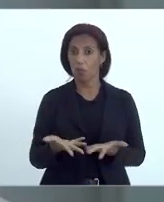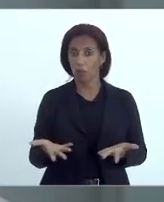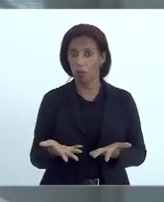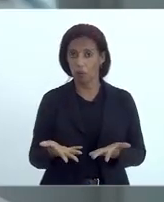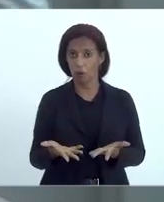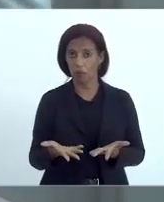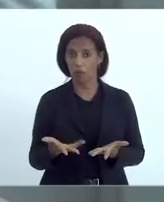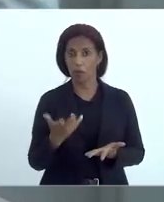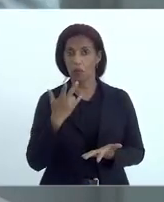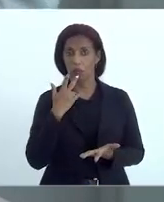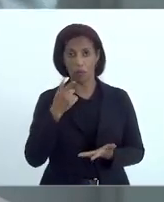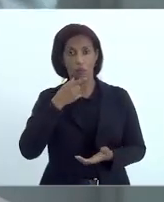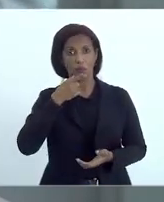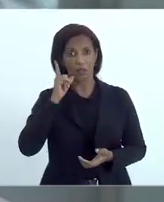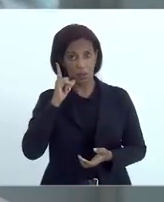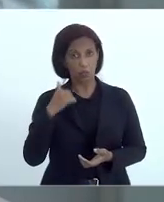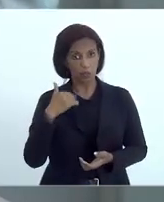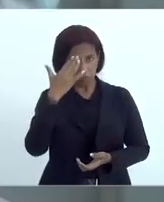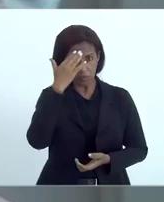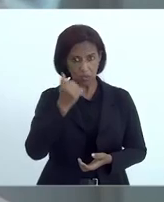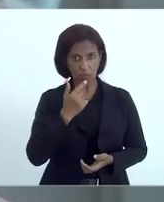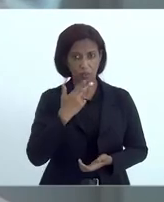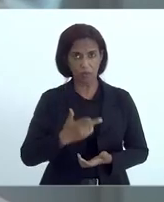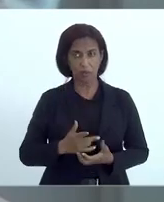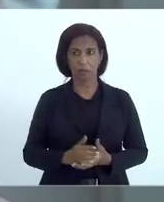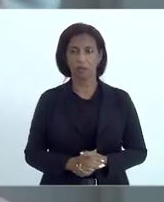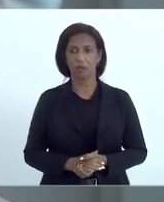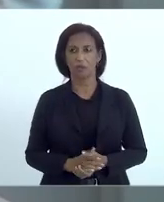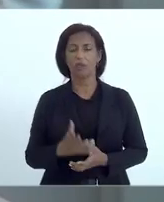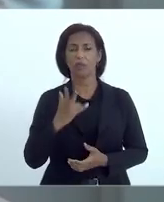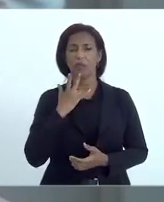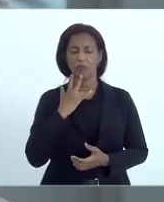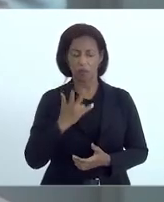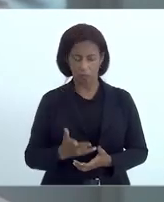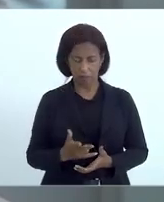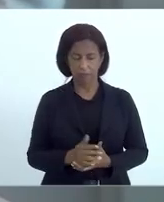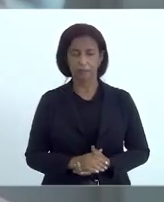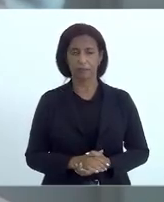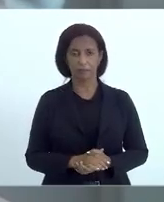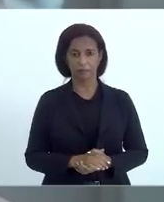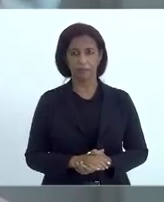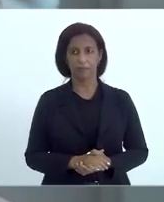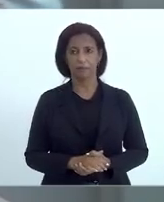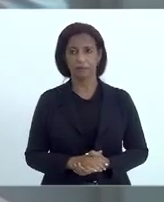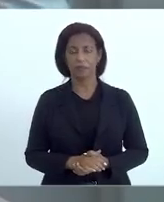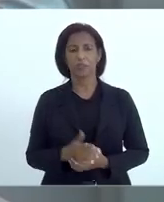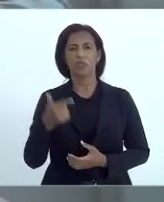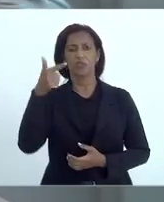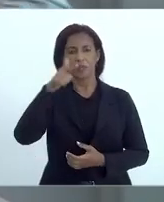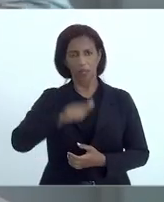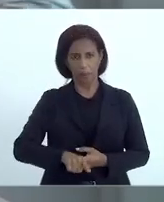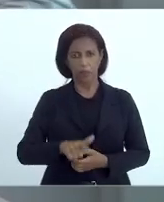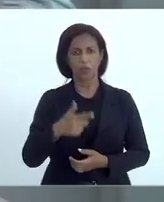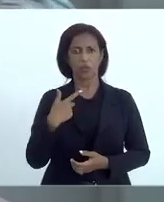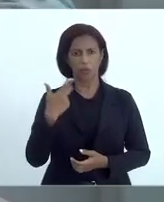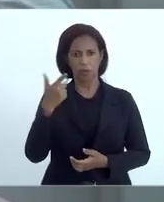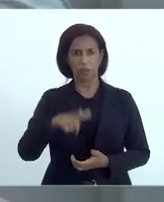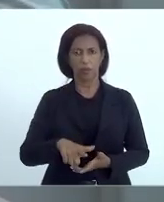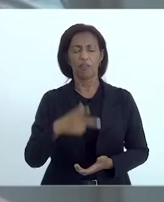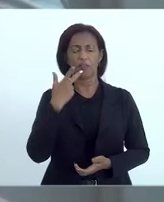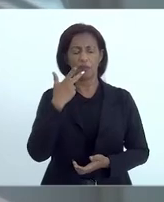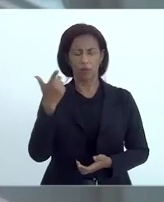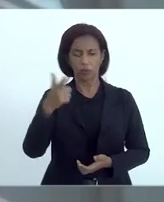bota o dedo porque o que eu falei ontem eu sei o que eu falei ontem o que eu falei ontem eu sei o que eu falei tiver que repetir o repito